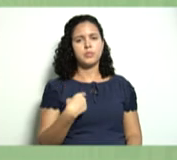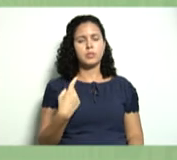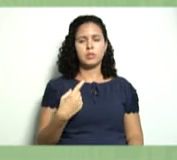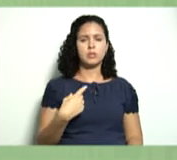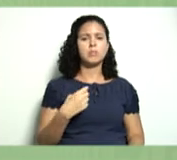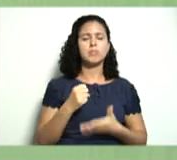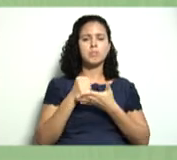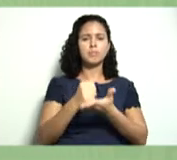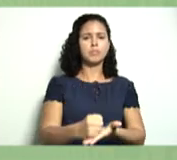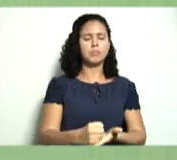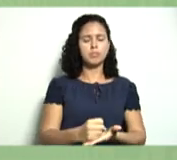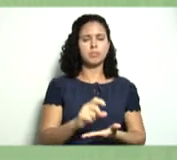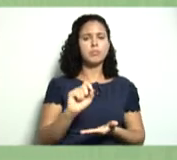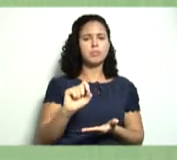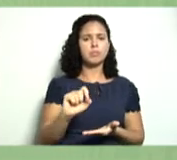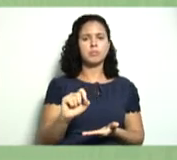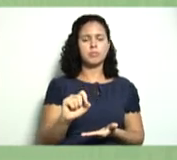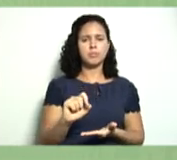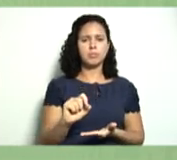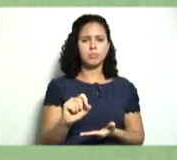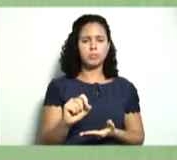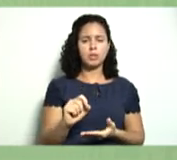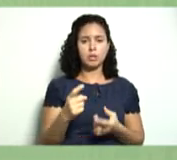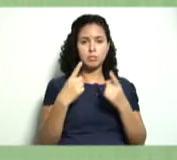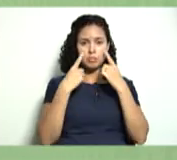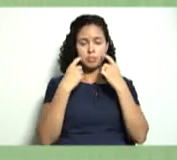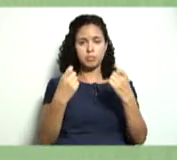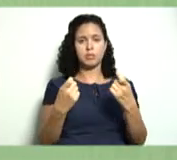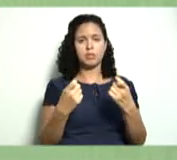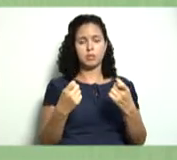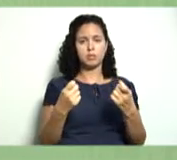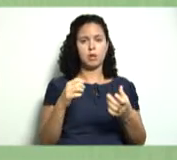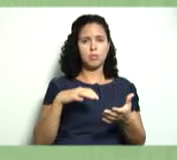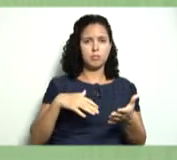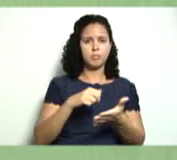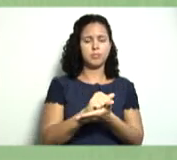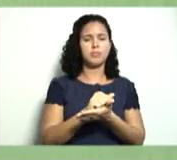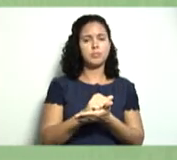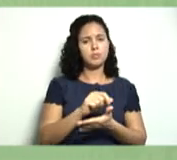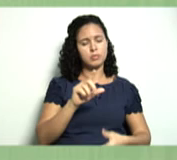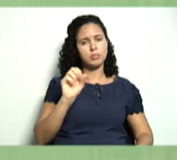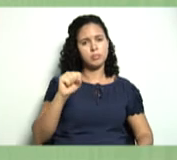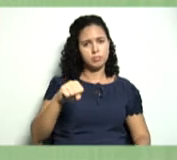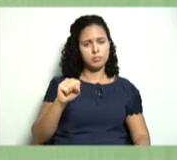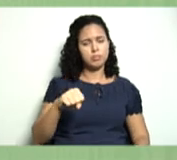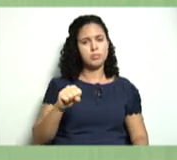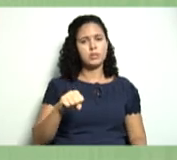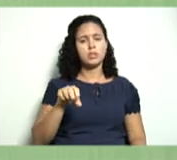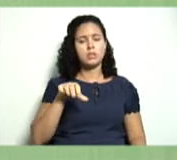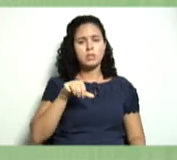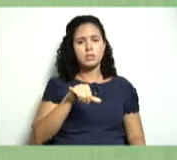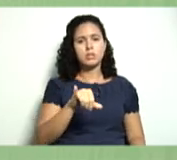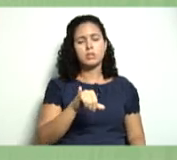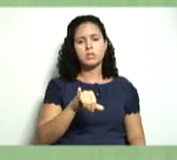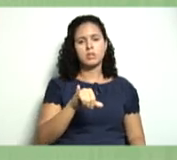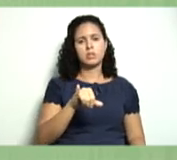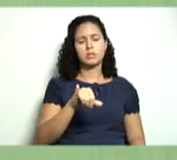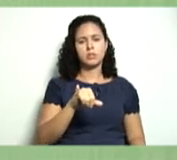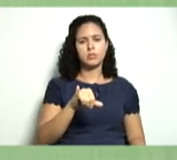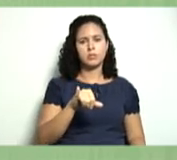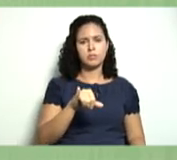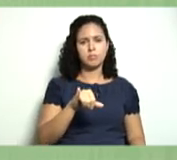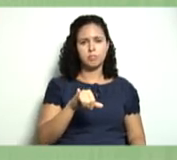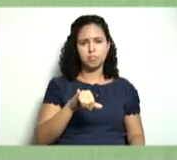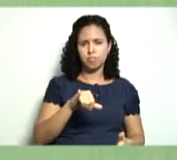traz é chama a atenção desse protocolo que é isso mesmo se esse protocolo não